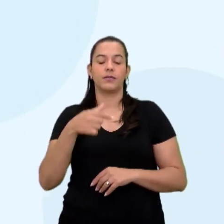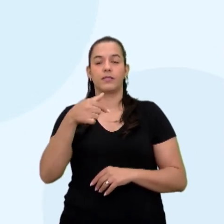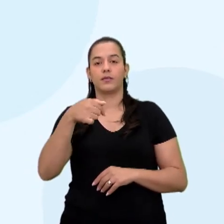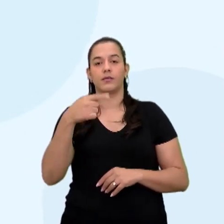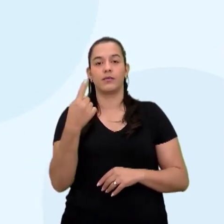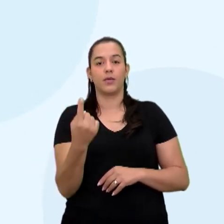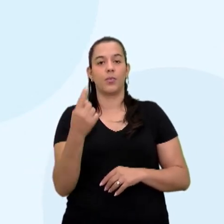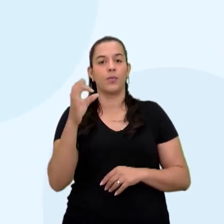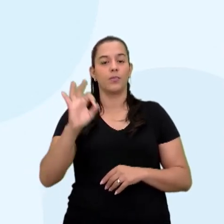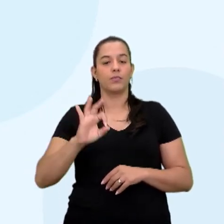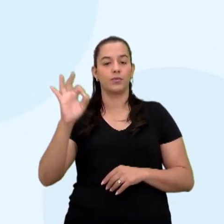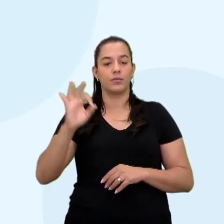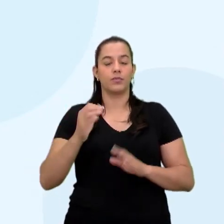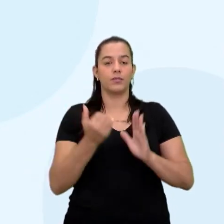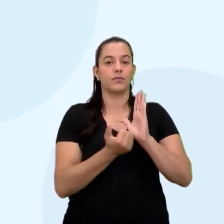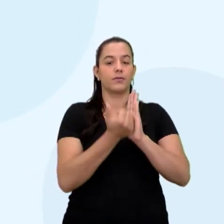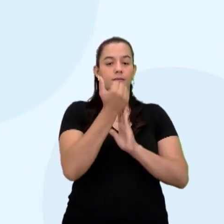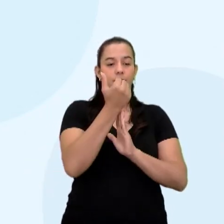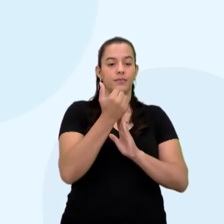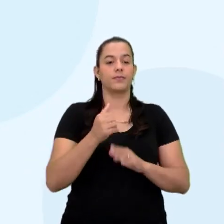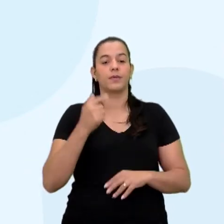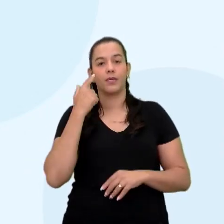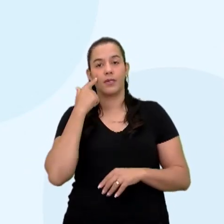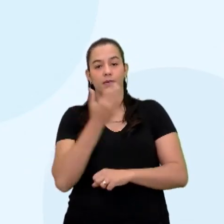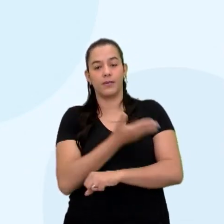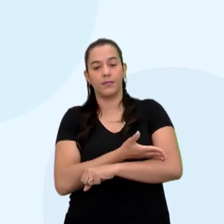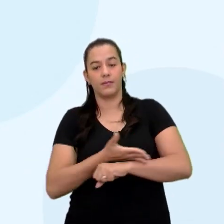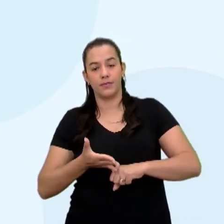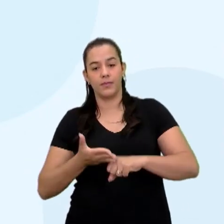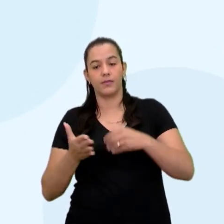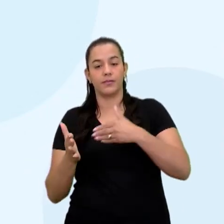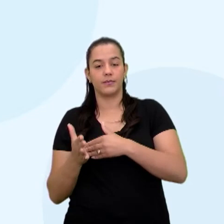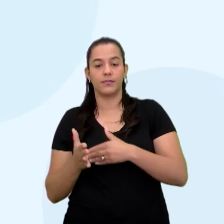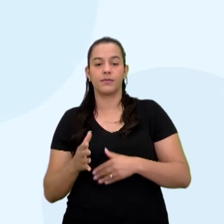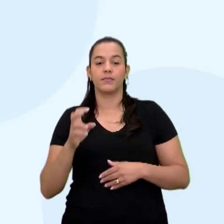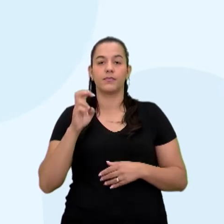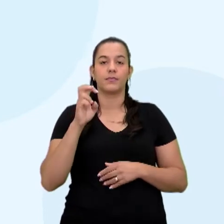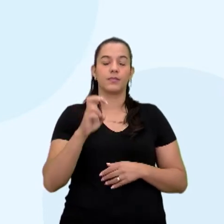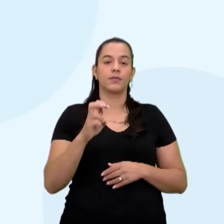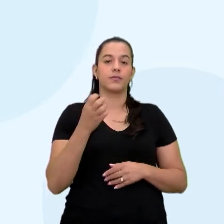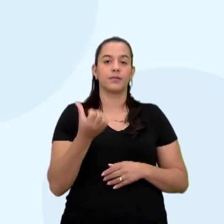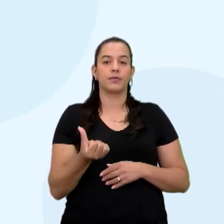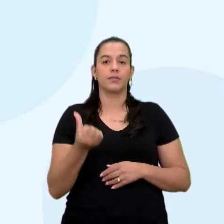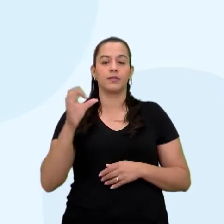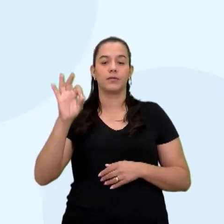60,71% maior. Quem tem a cor branca em relação à parda,